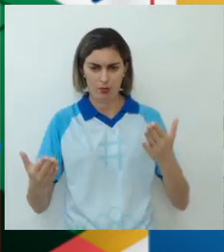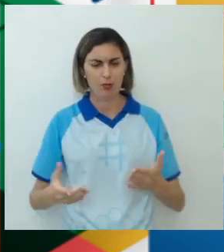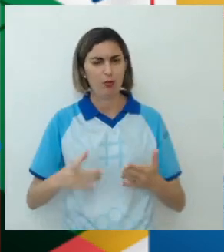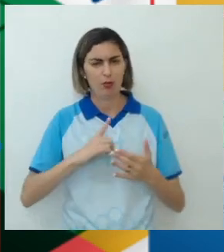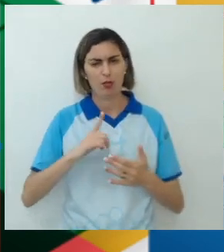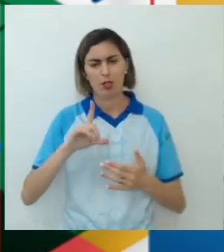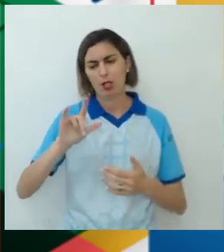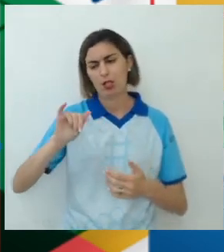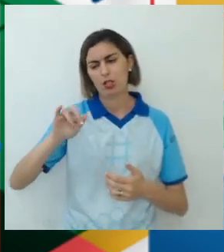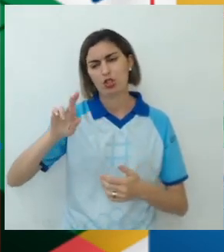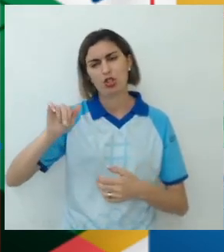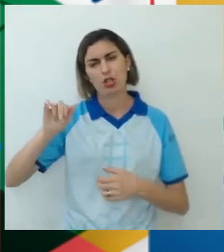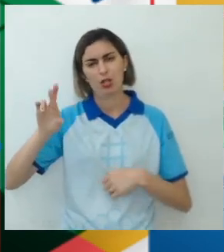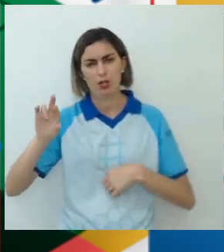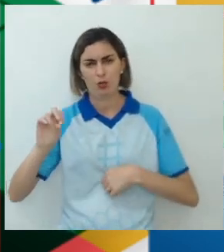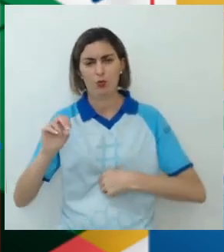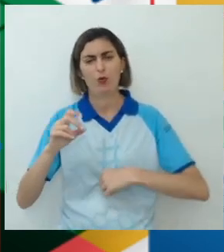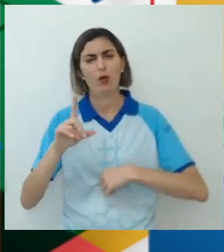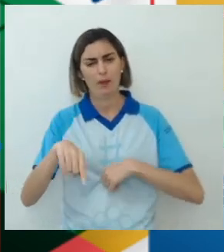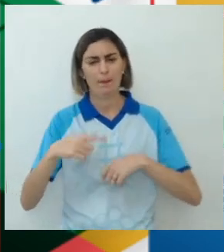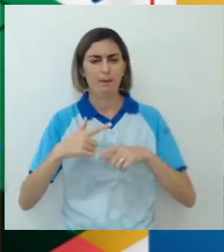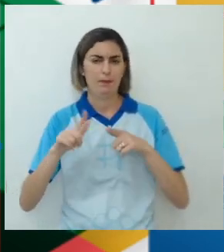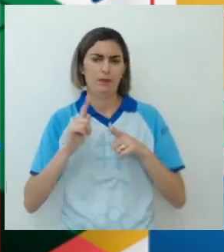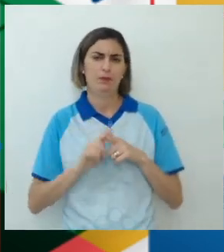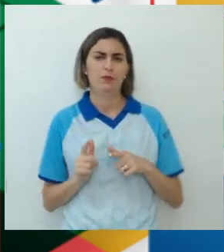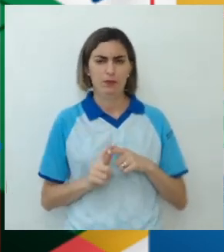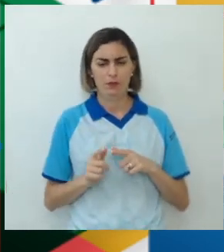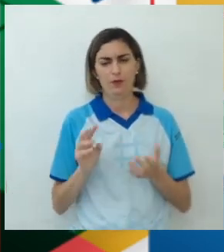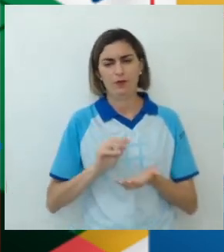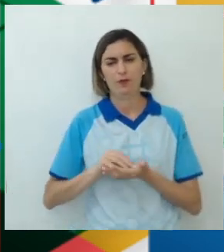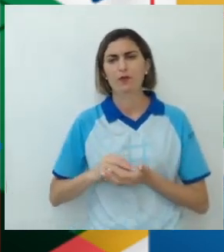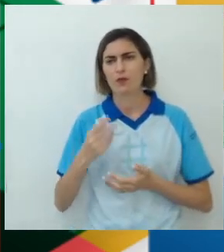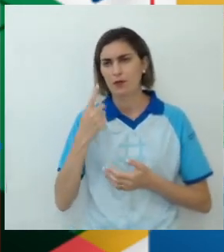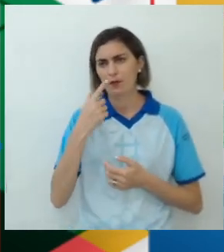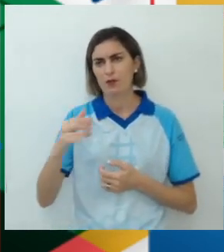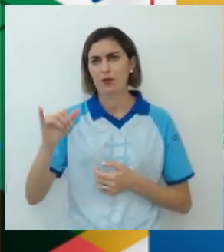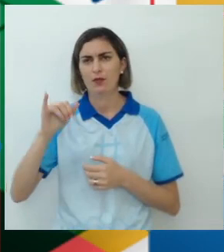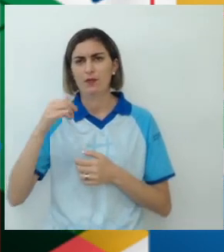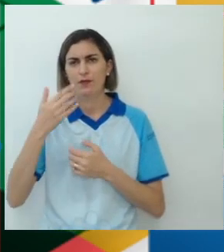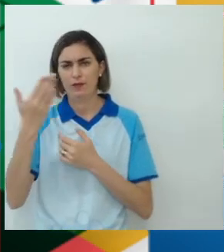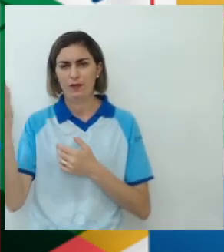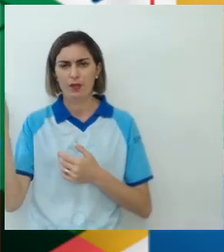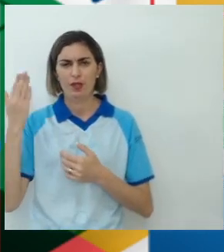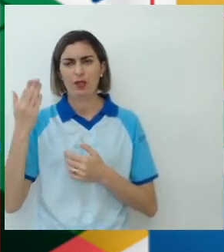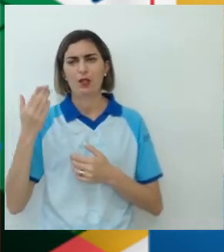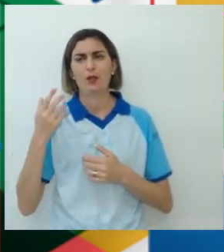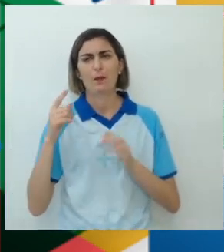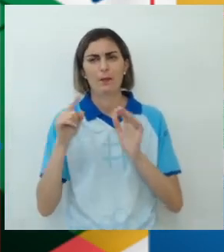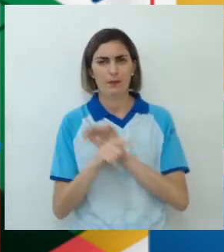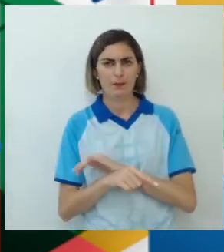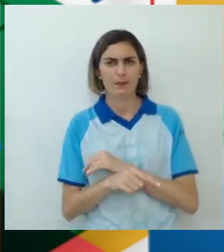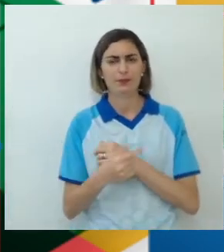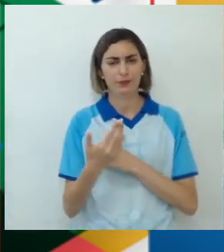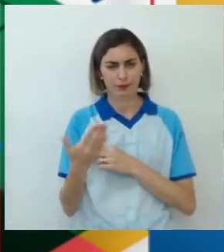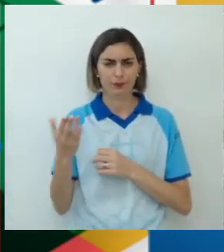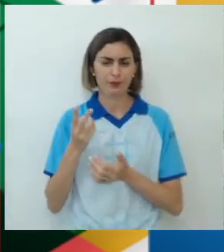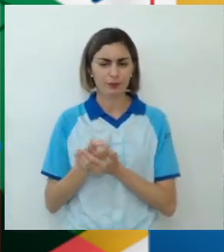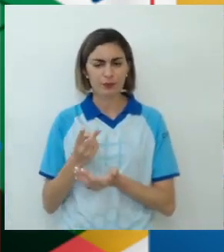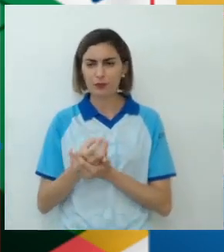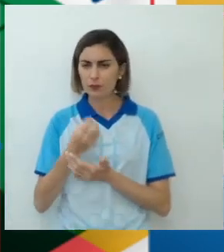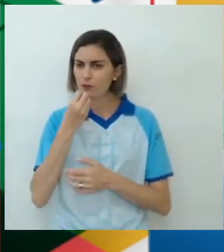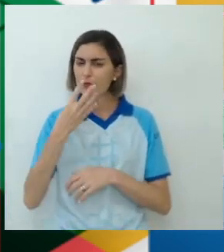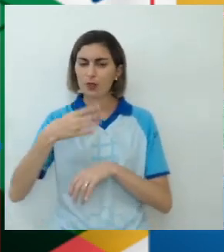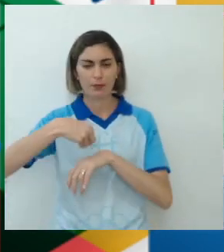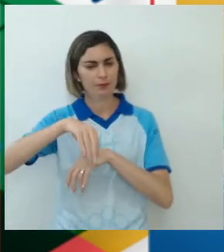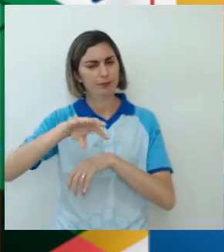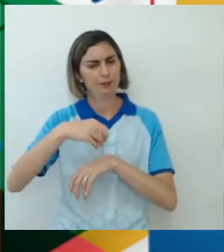termo ligeiro aqui é que é o nosso problema, é o que falsifica o nosso item e a nossa questão. É sempre bom ressaltar,